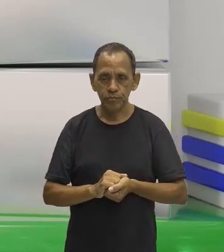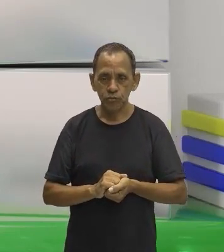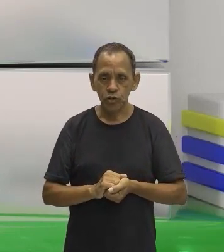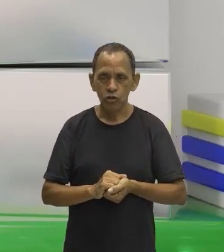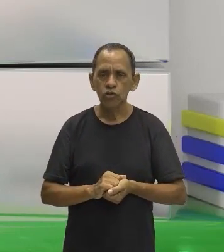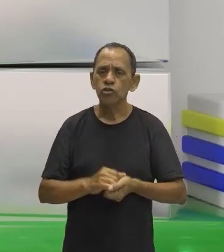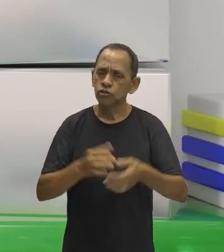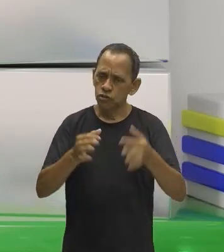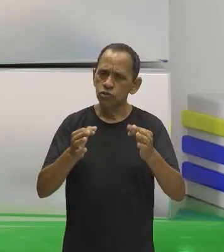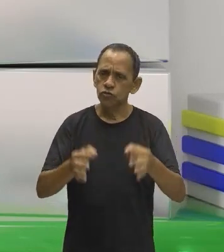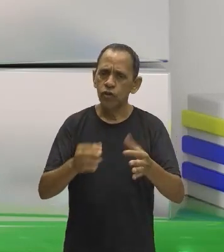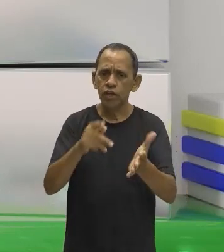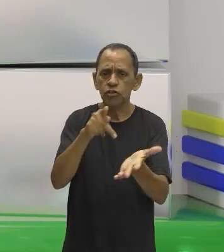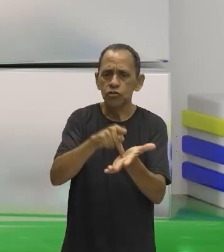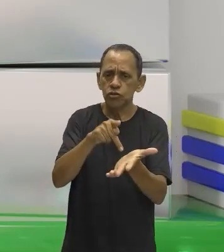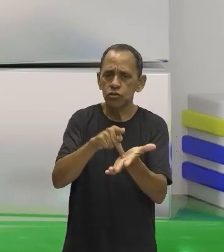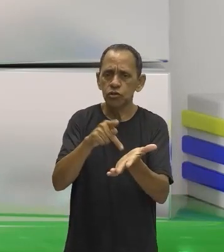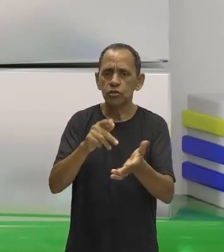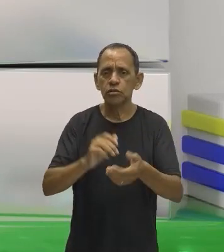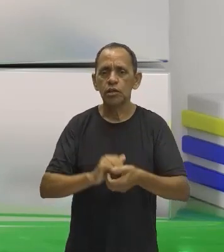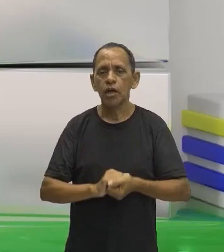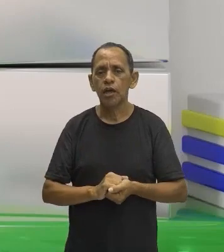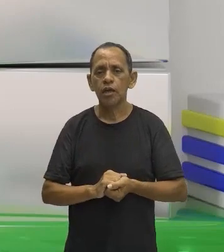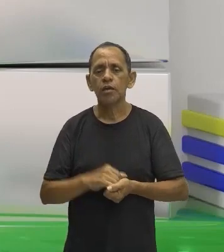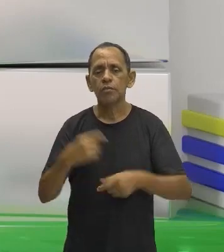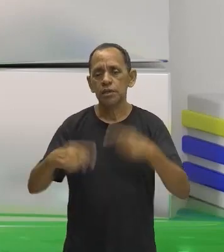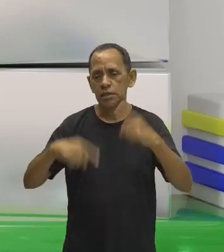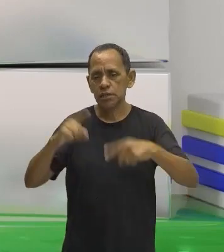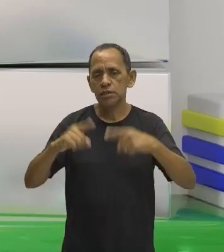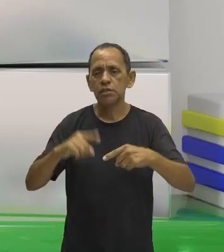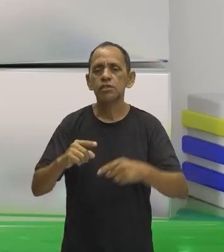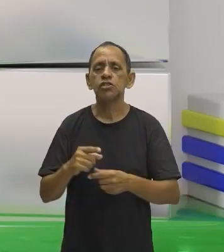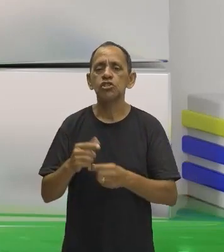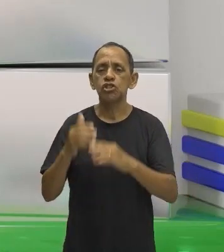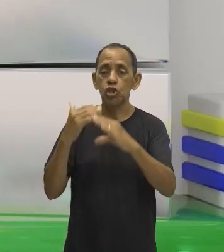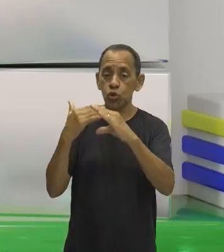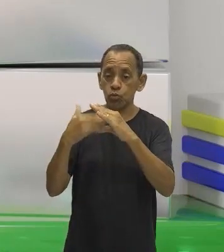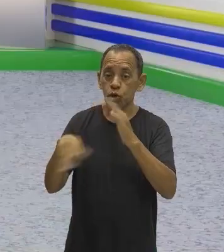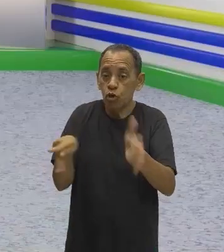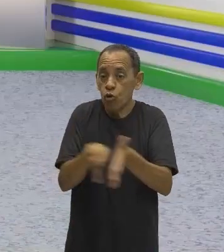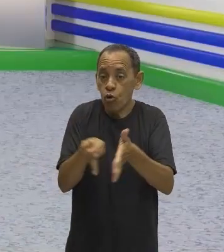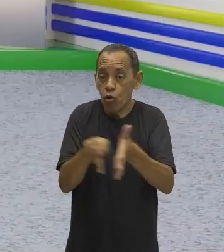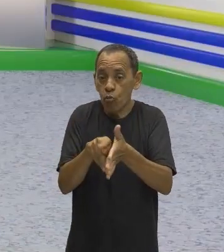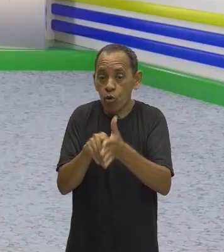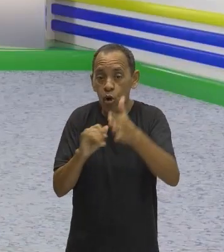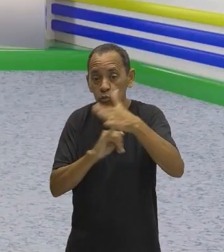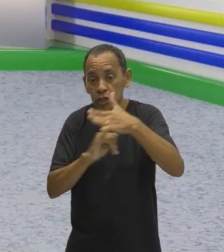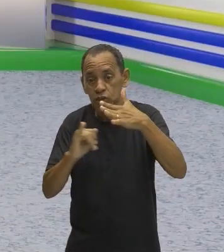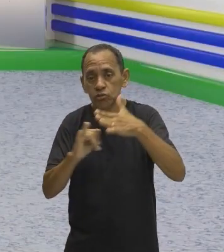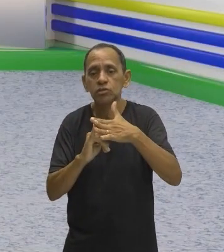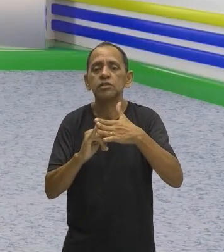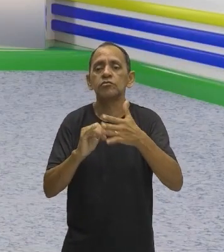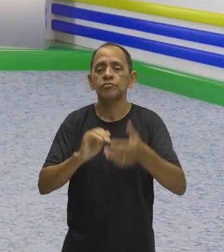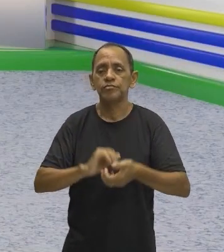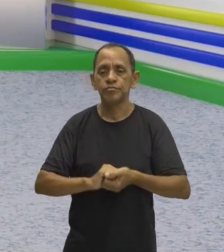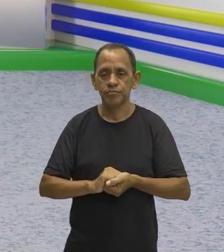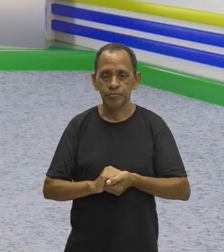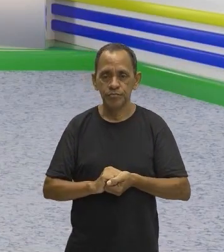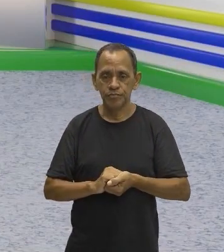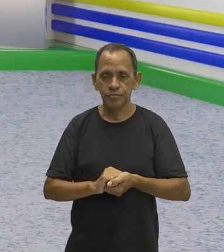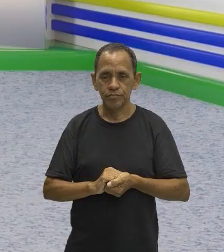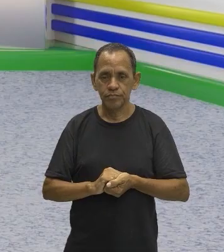você utilize essa ferramenta. É uma ferramenta importantíssima, tá bom? Que você não deixe ela de lado. Vamos seguindo? Vamos